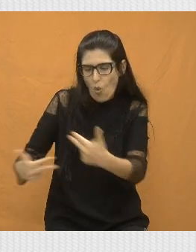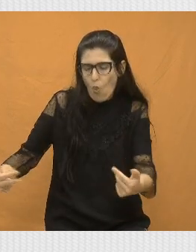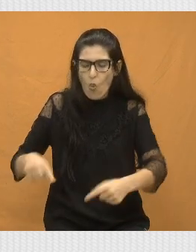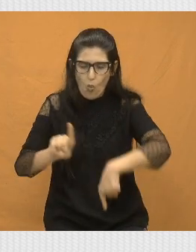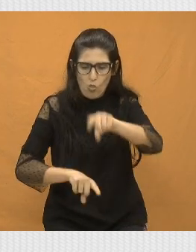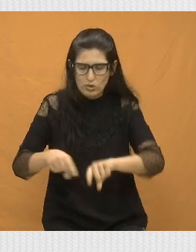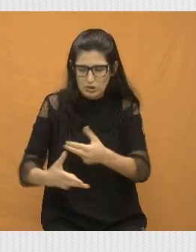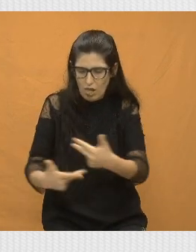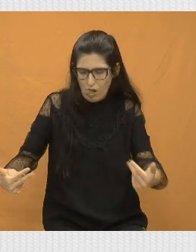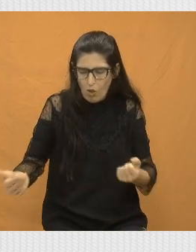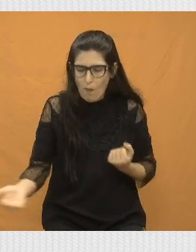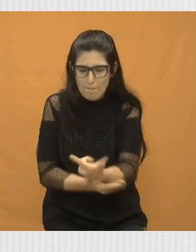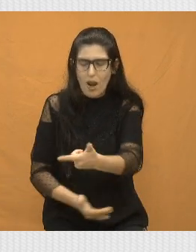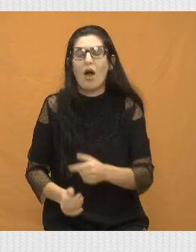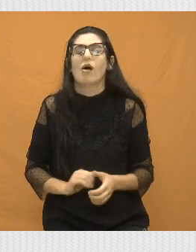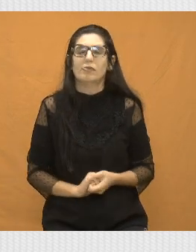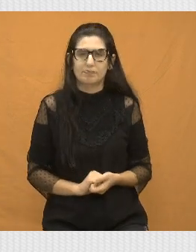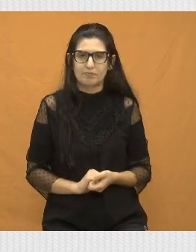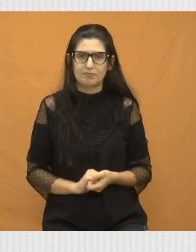Seguindo.